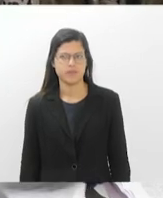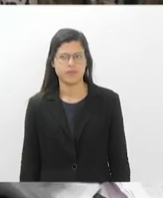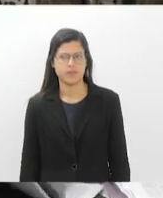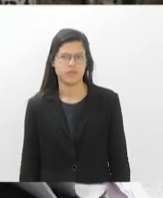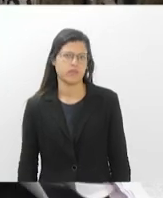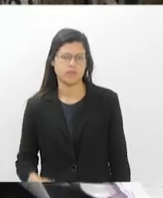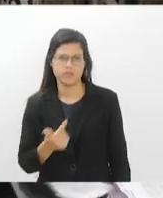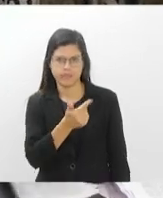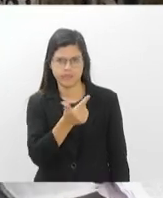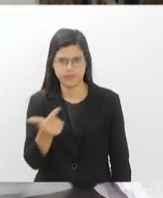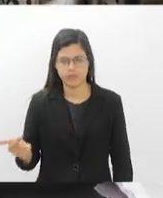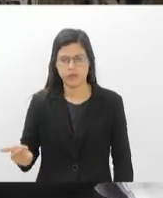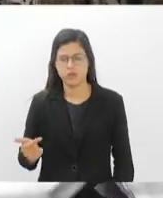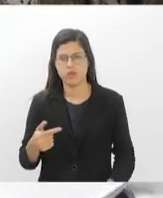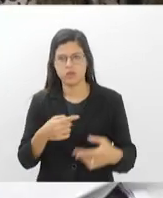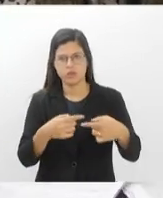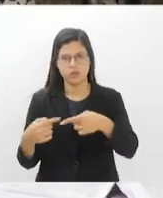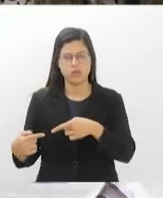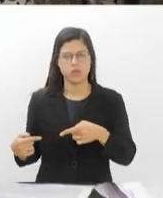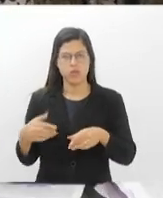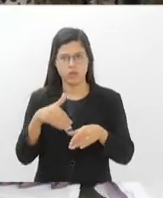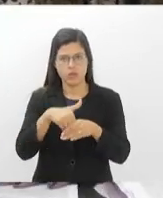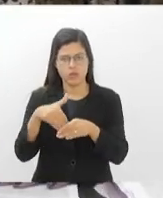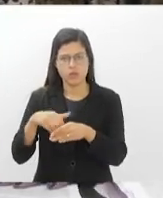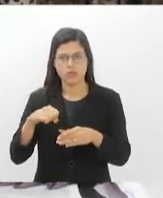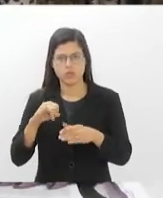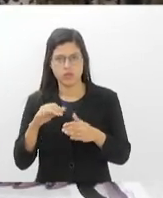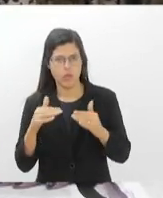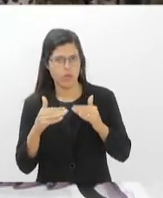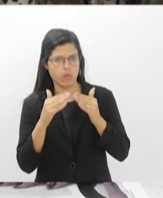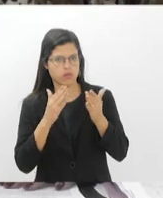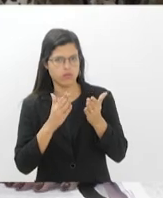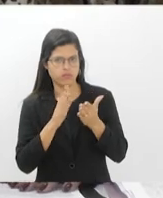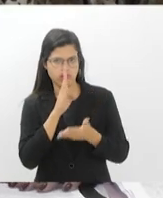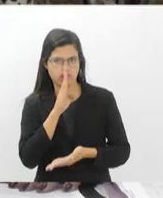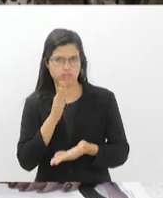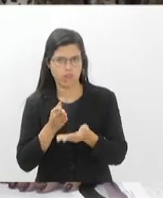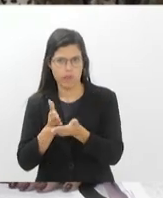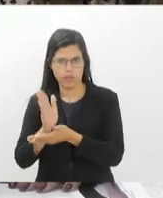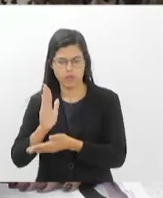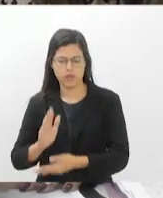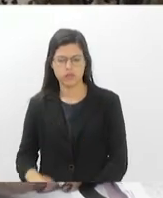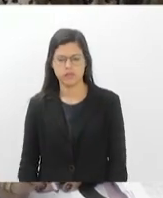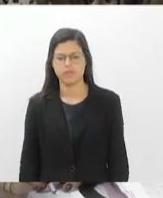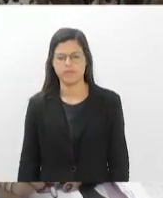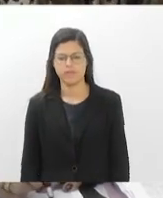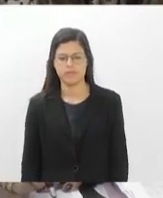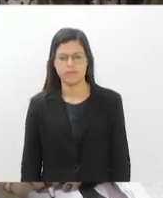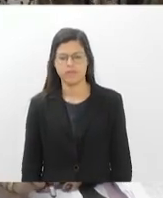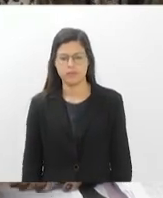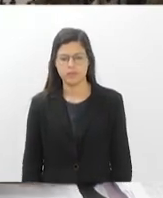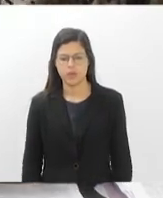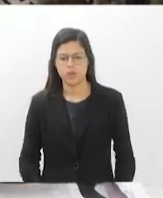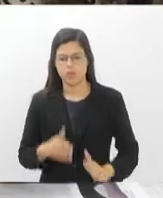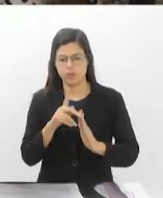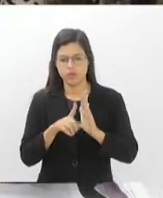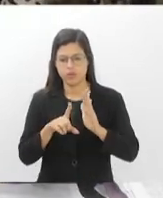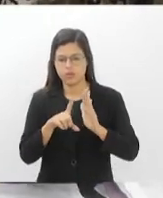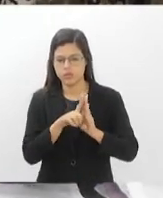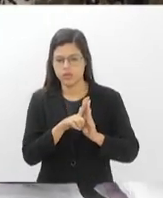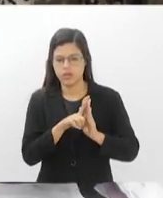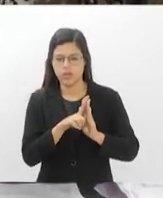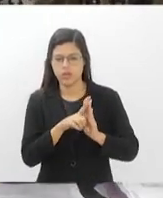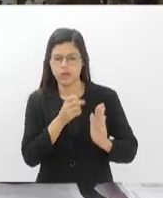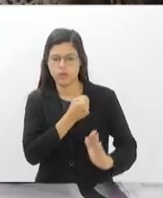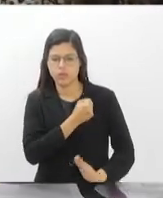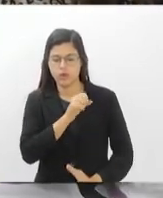Não havendo quem queira discutir, em votação. Os que aprovam permaneçam como estão. Aprovado. Projeto